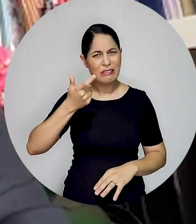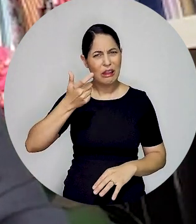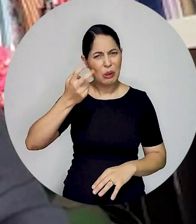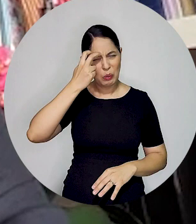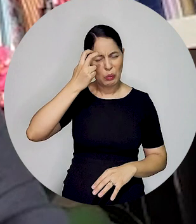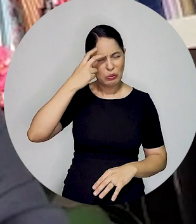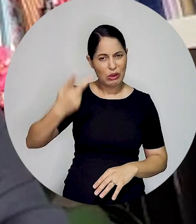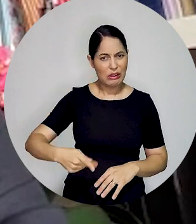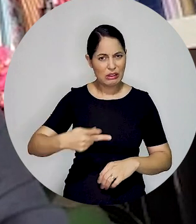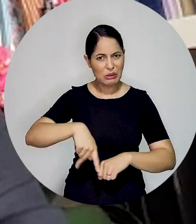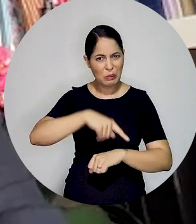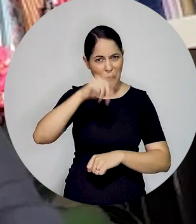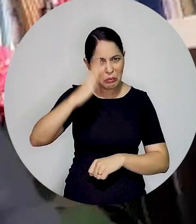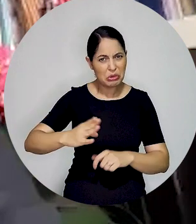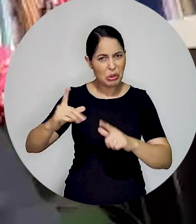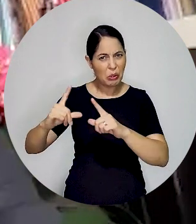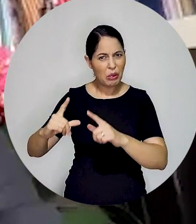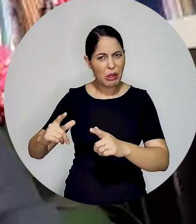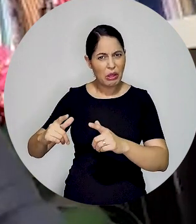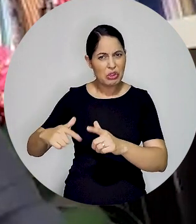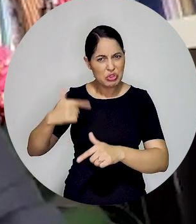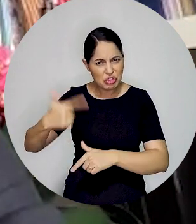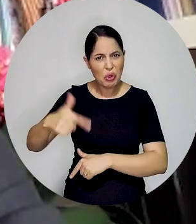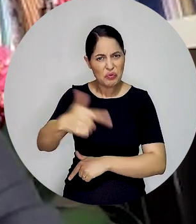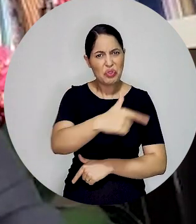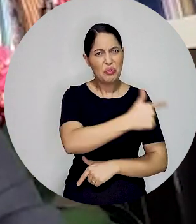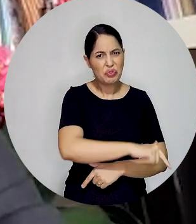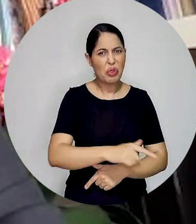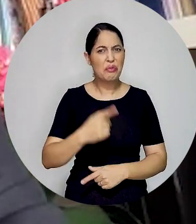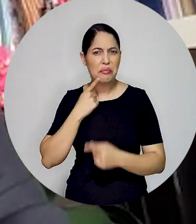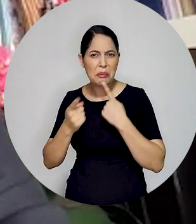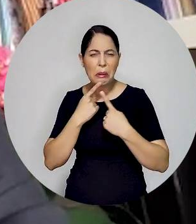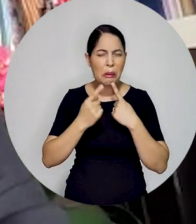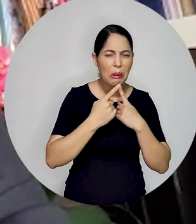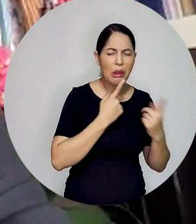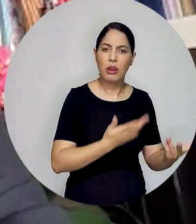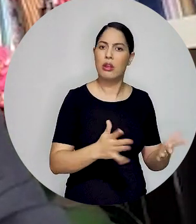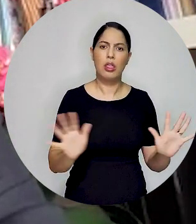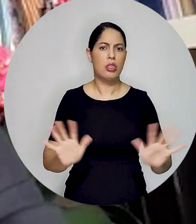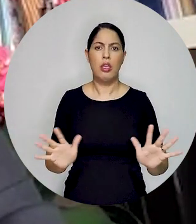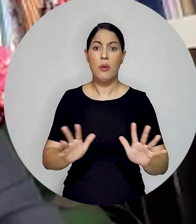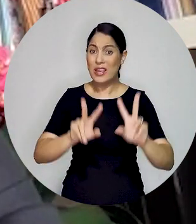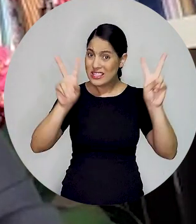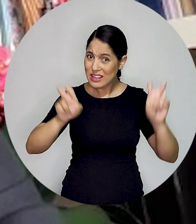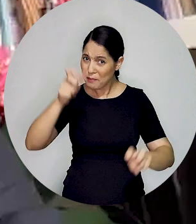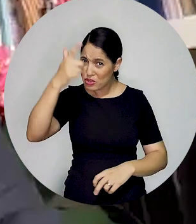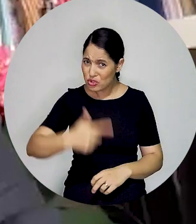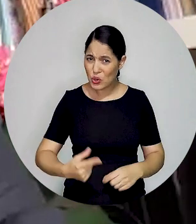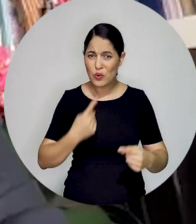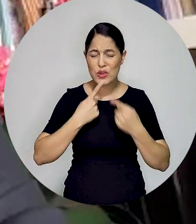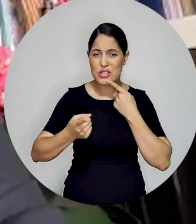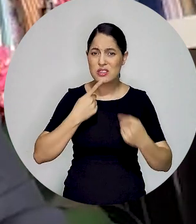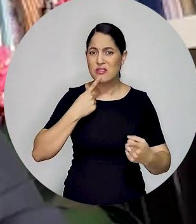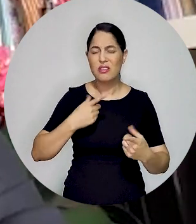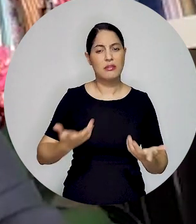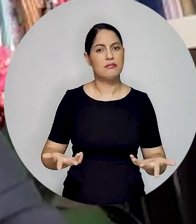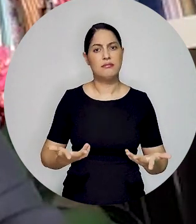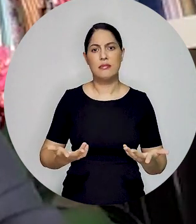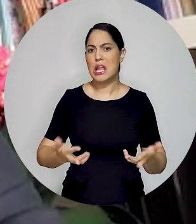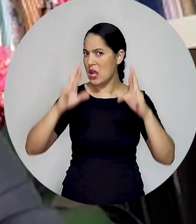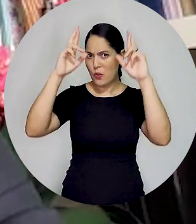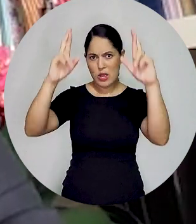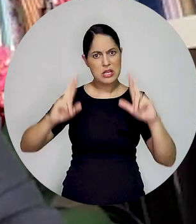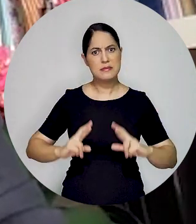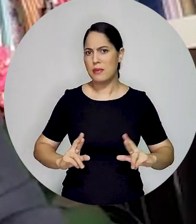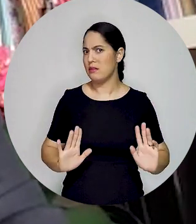com essa cultura de sempre rediscutir coisas no Brasil. Mas eu tenho a convicção jurídica que esse tema é um